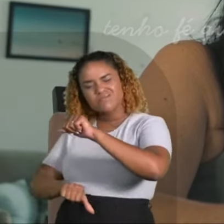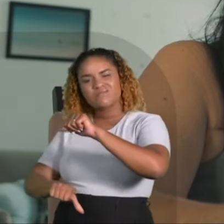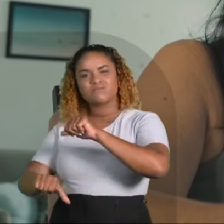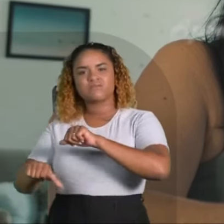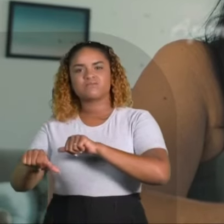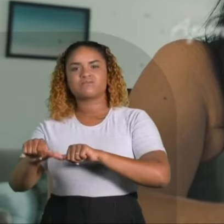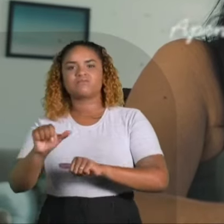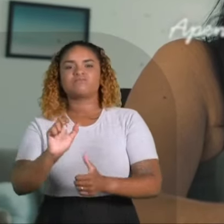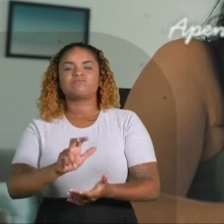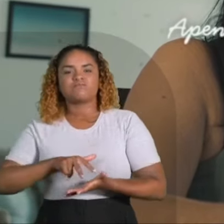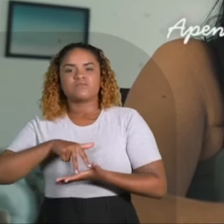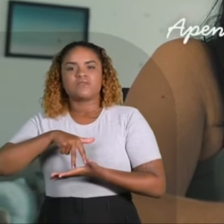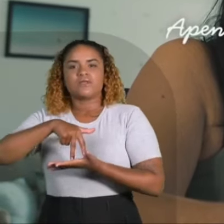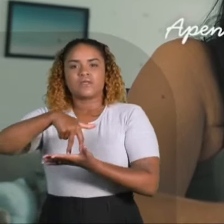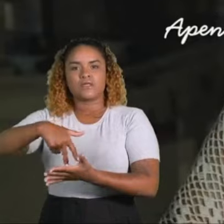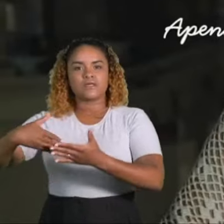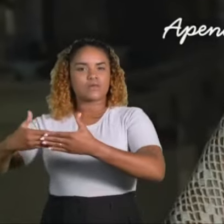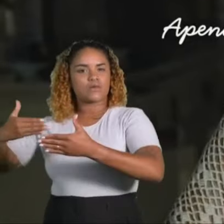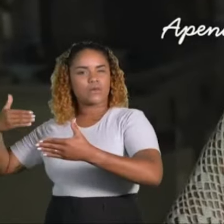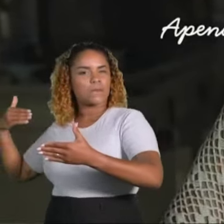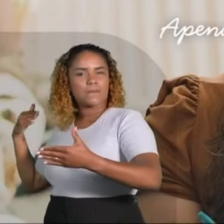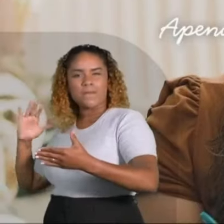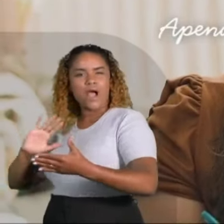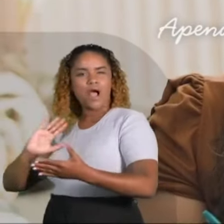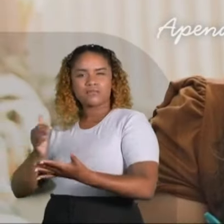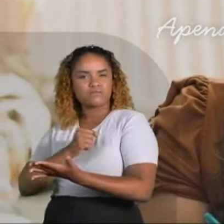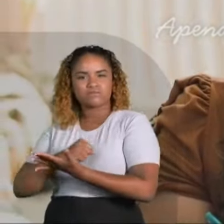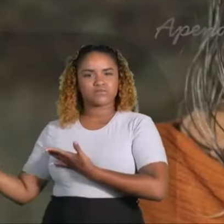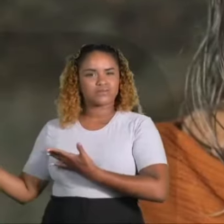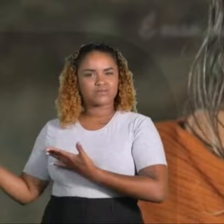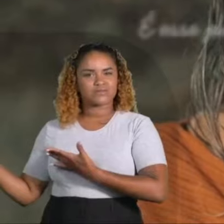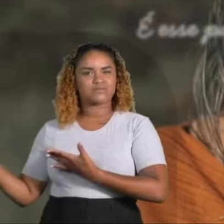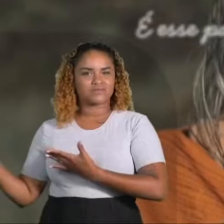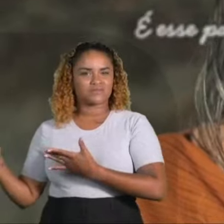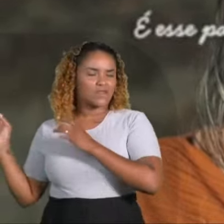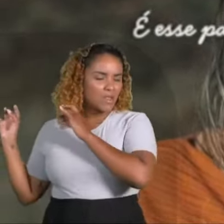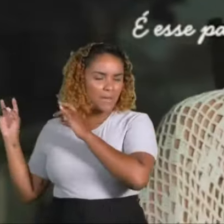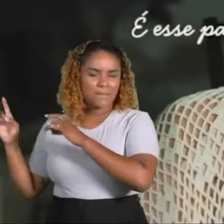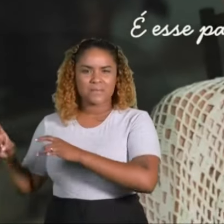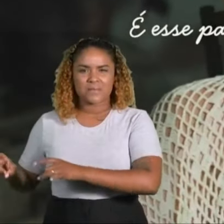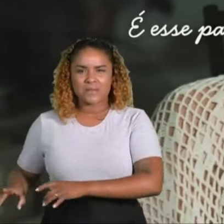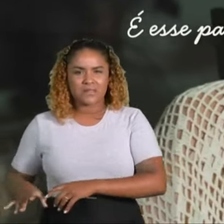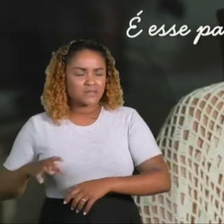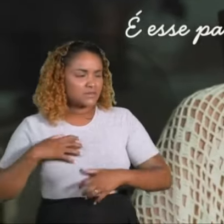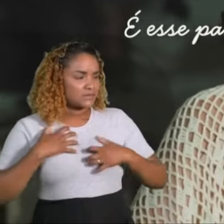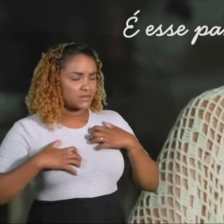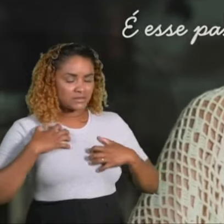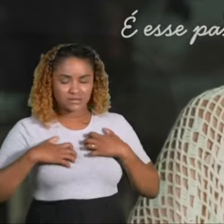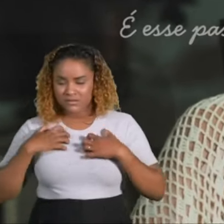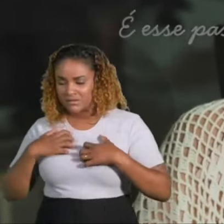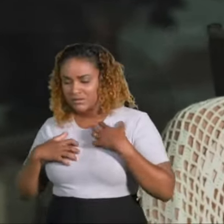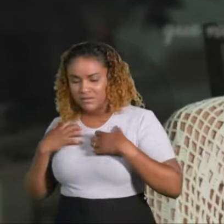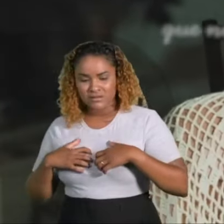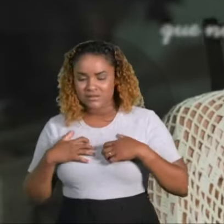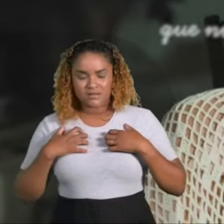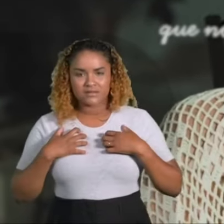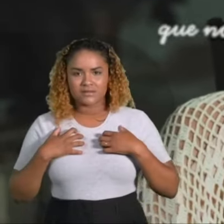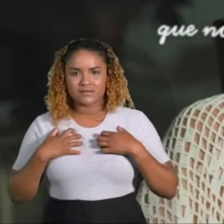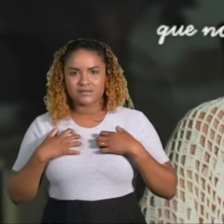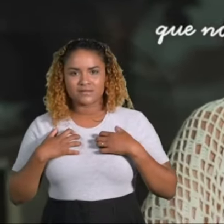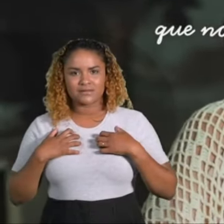tragédia de hoje apenas uma cicatriz do passado. É esse passado de abandono e desrespeito